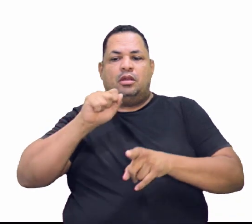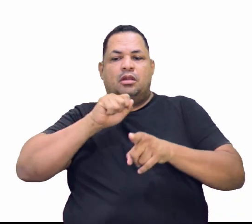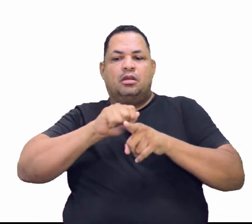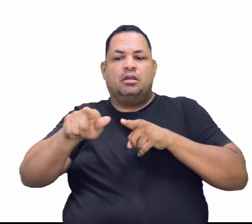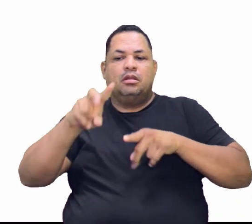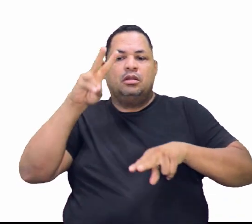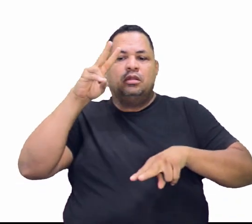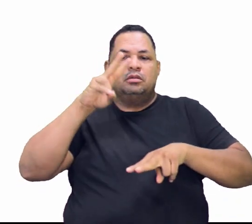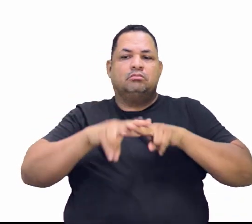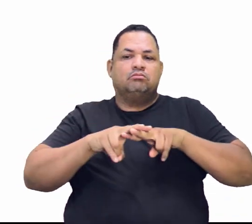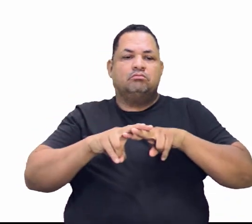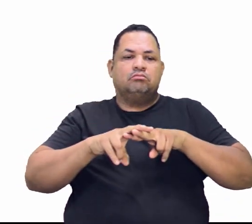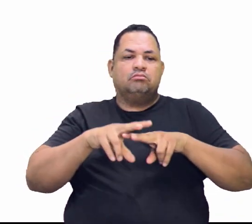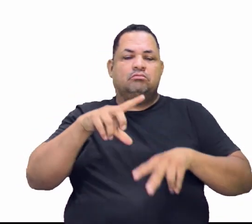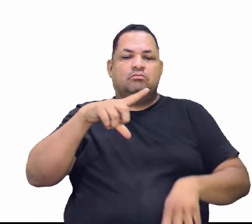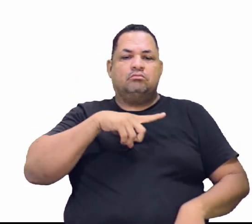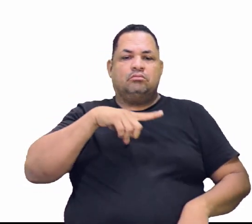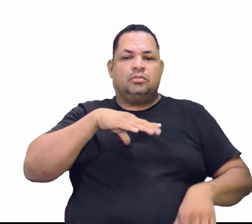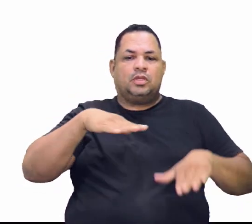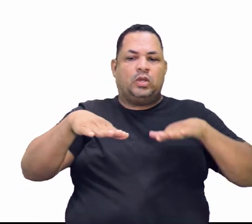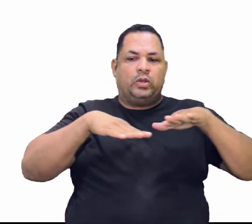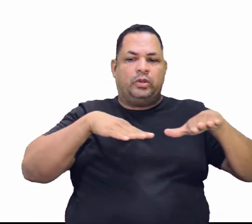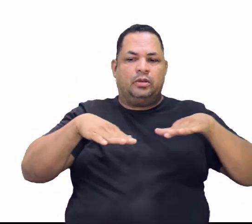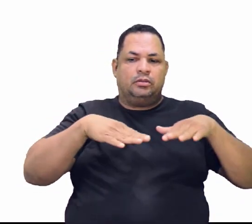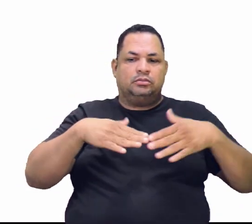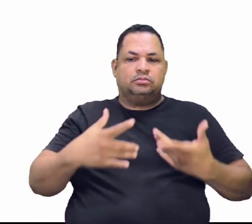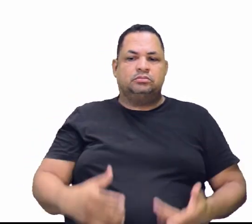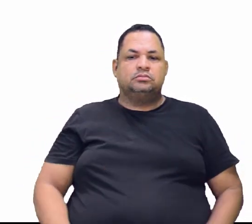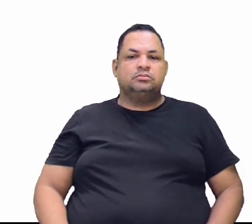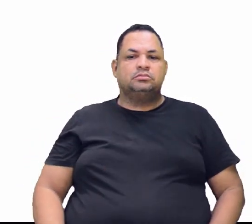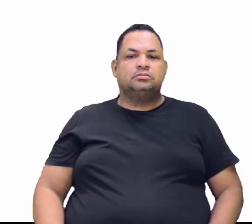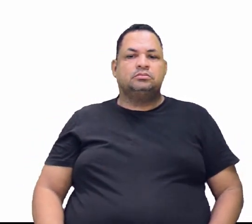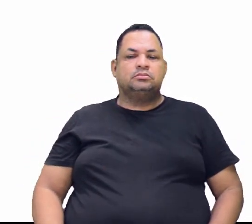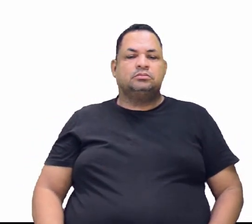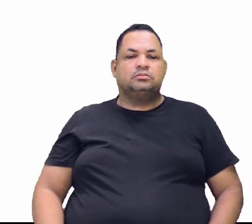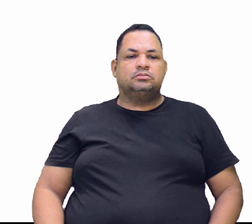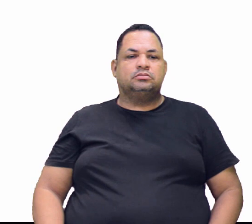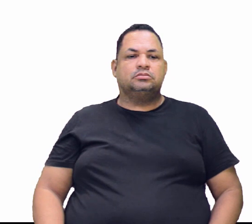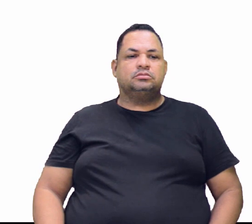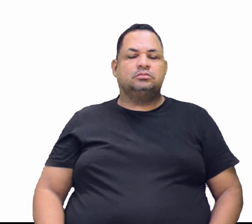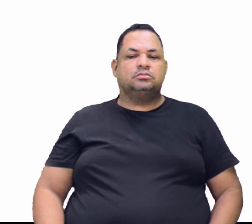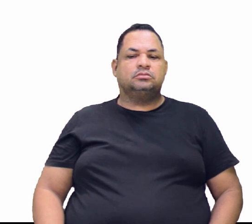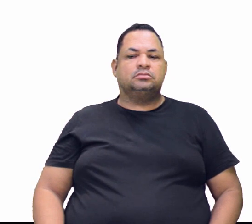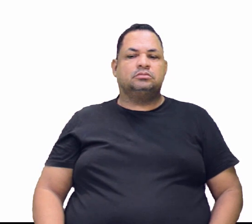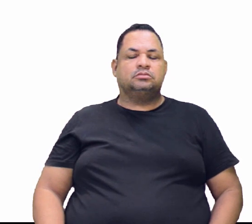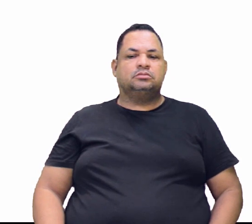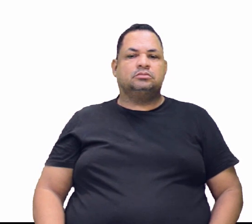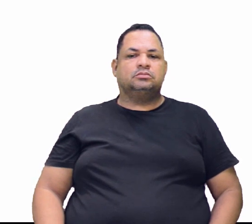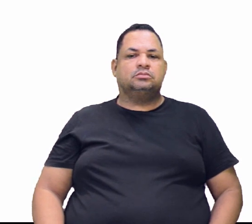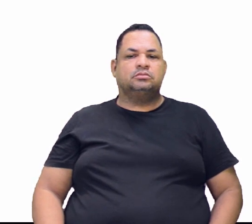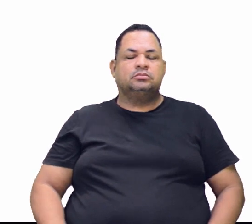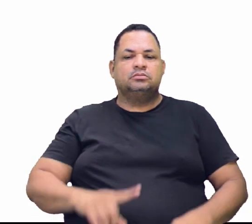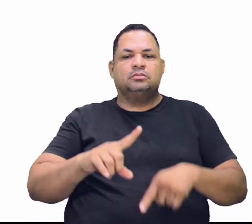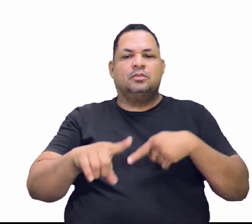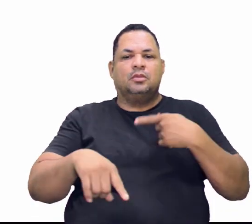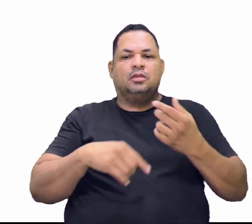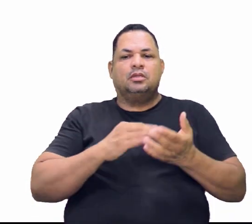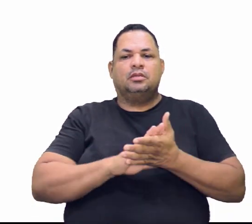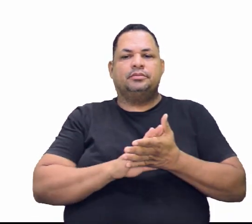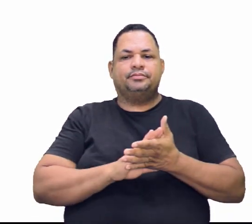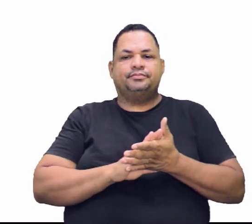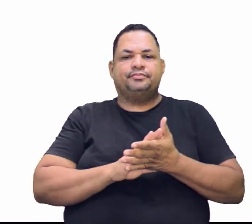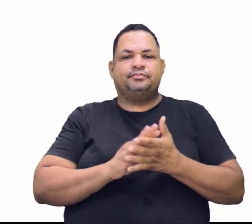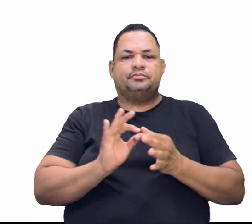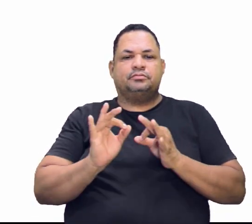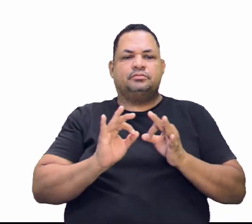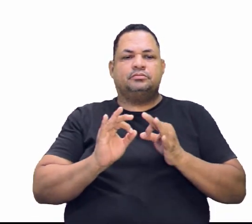desertou. Estava tendo o movimento tenentista. Em 1924, ele estava no comando